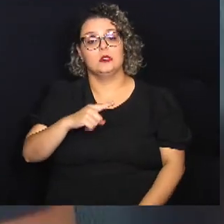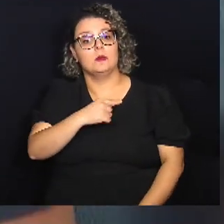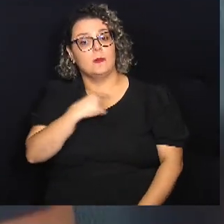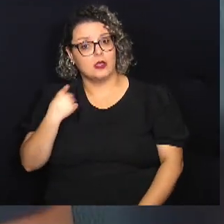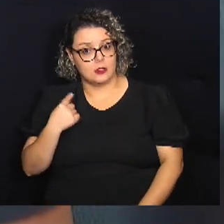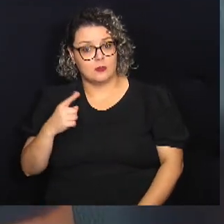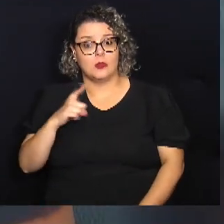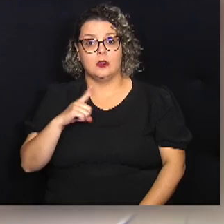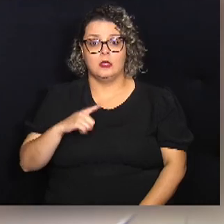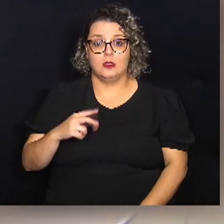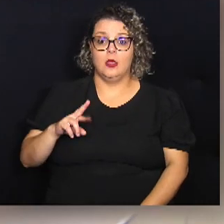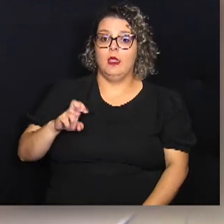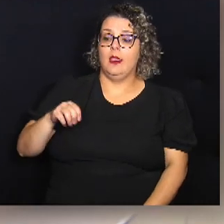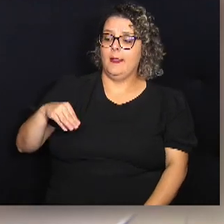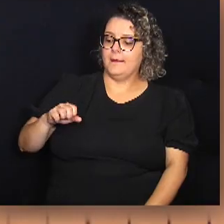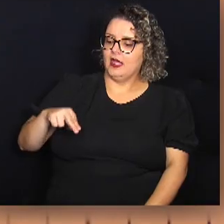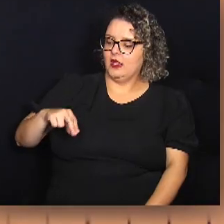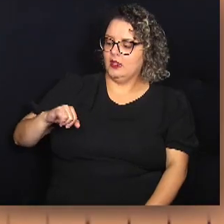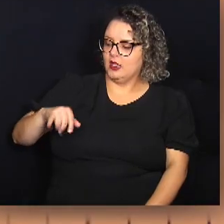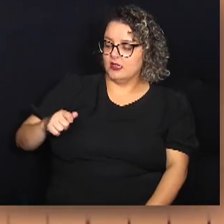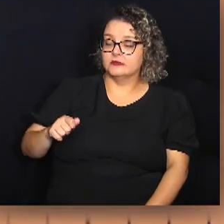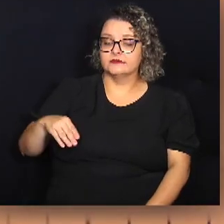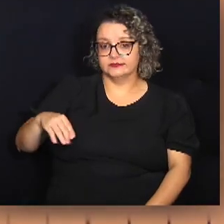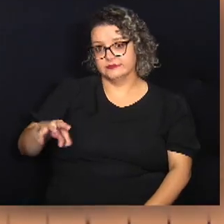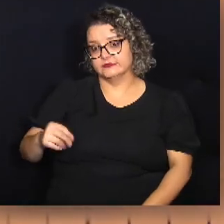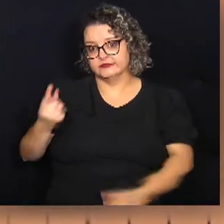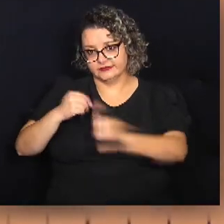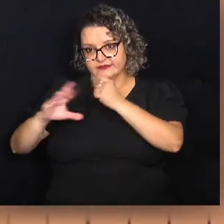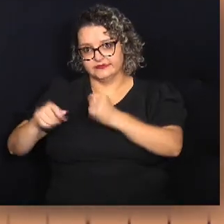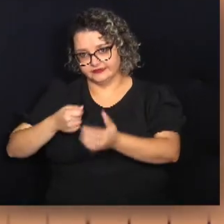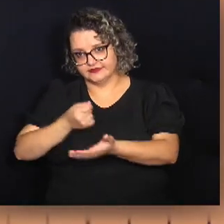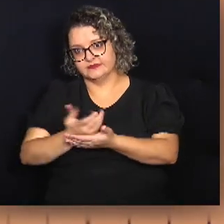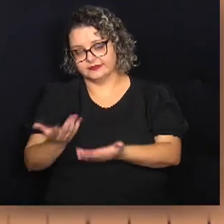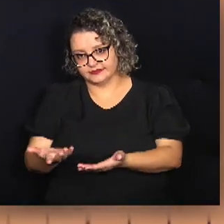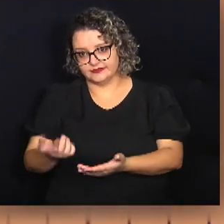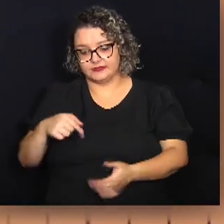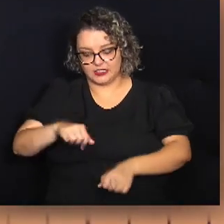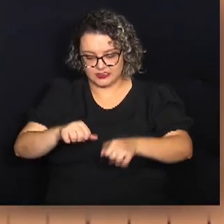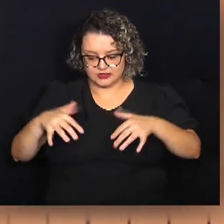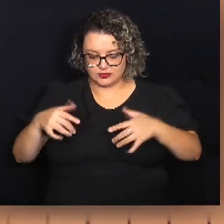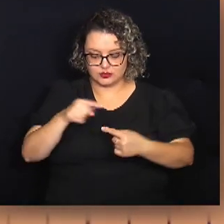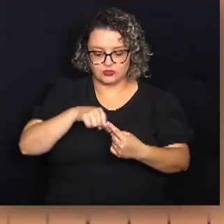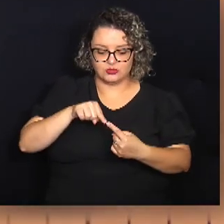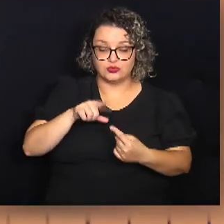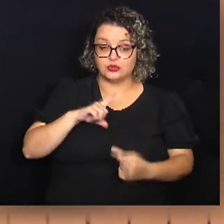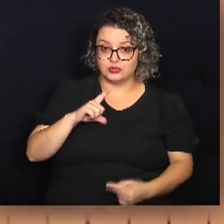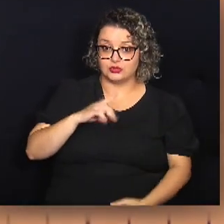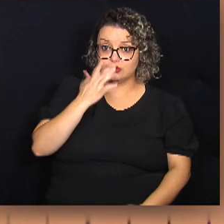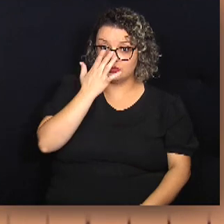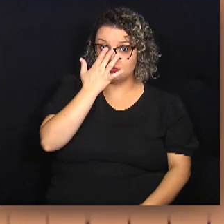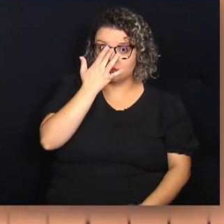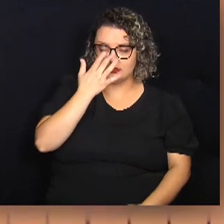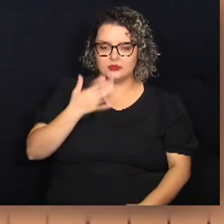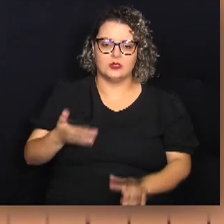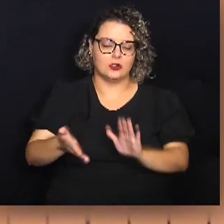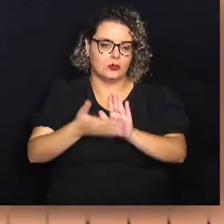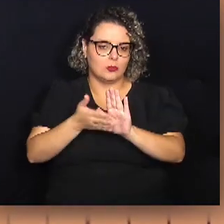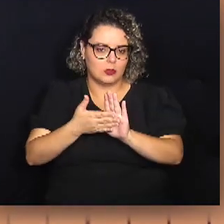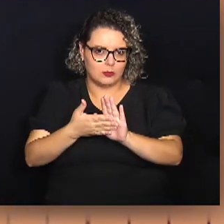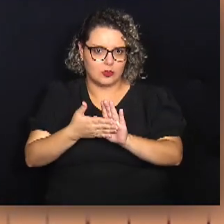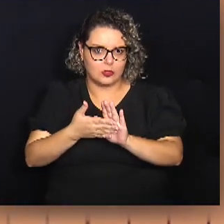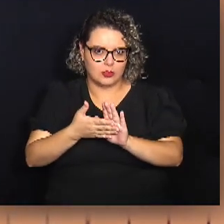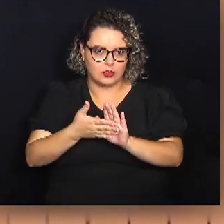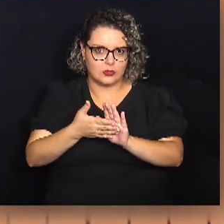haja remanejamento da destinação. Essa audiência tem como objeto uma proposta